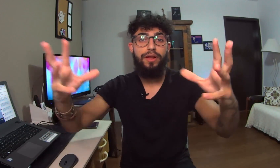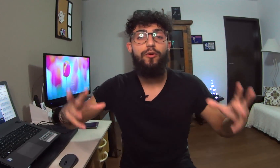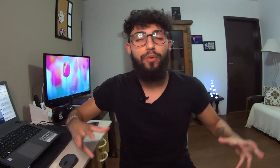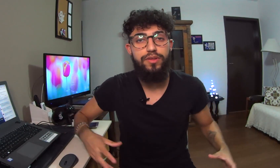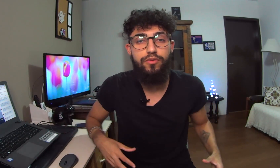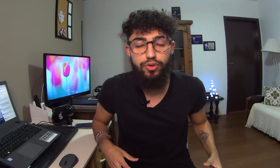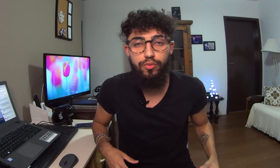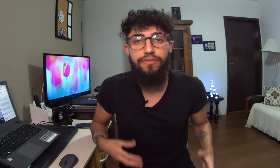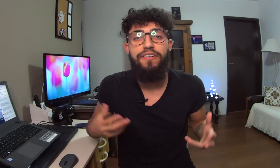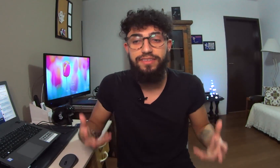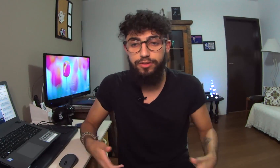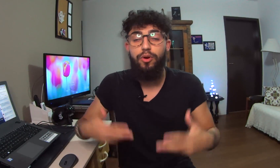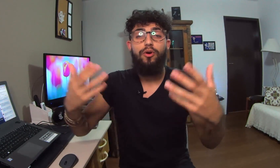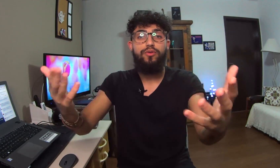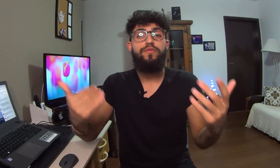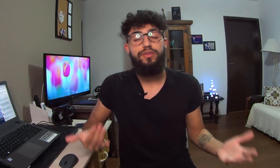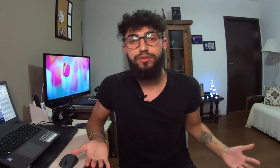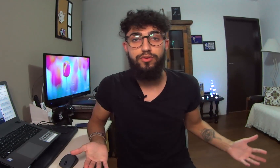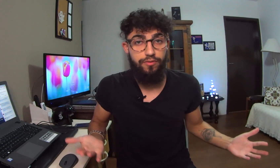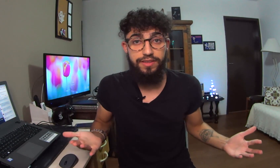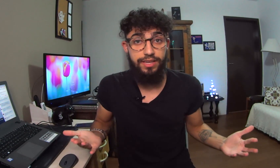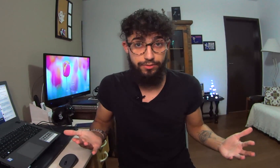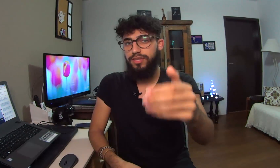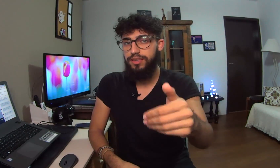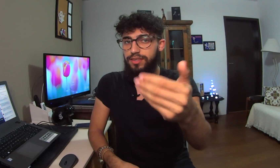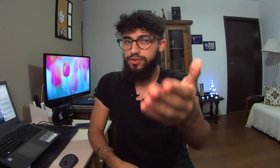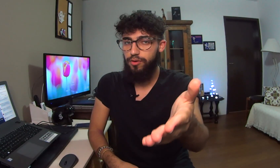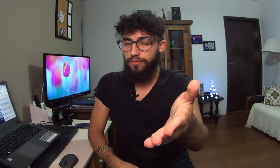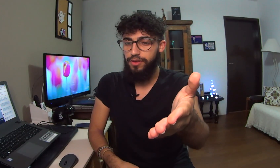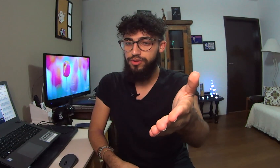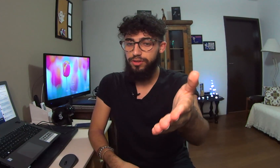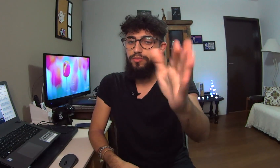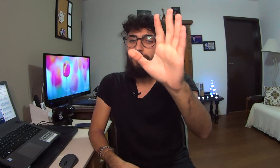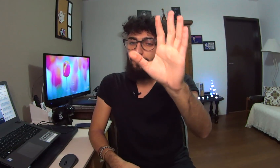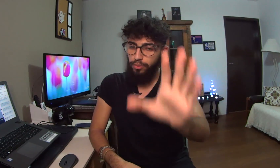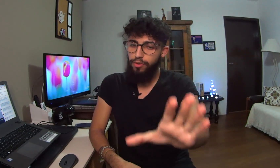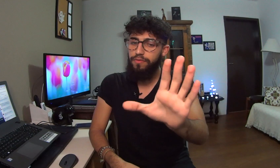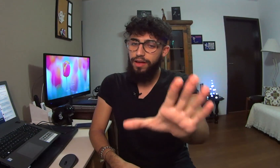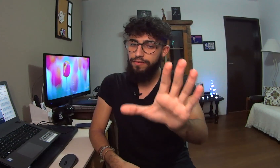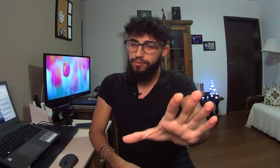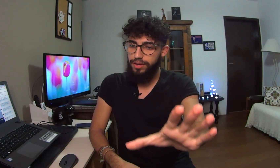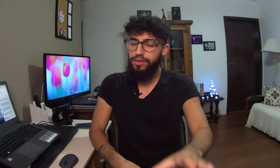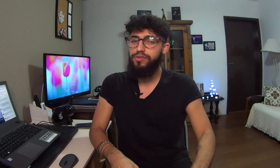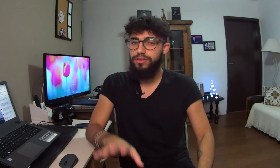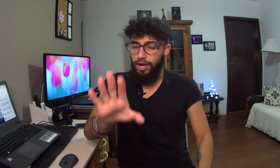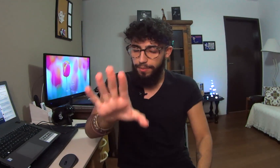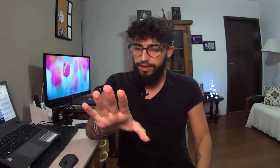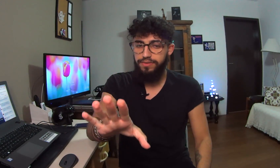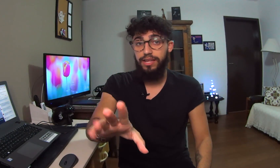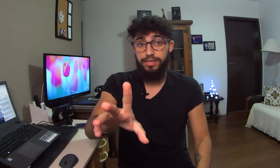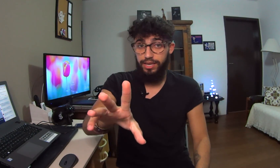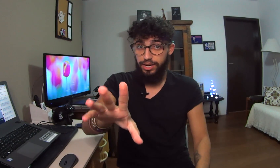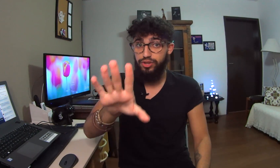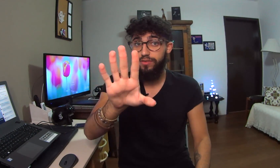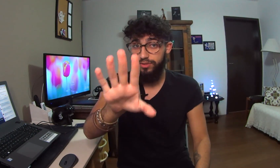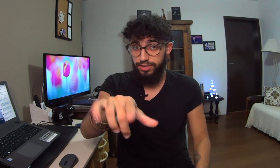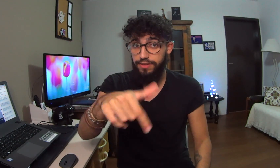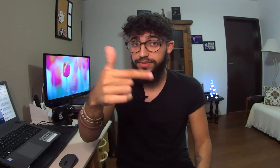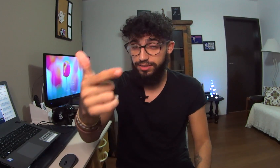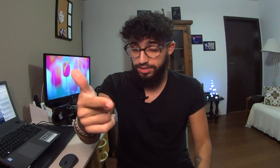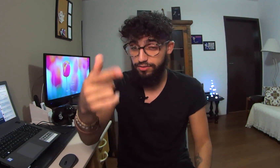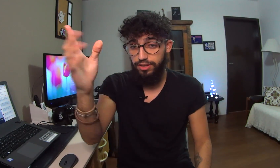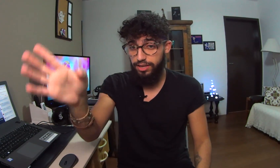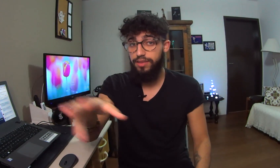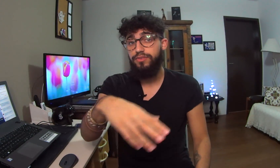meu caminho para que eu possa continuar fazendo os vídeos que eu tô fazendo. Se você se sentiu ofendido, provavelmente dá uma revisada na igreja que